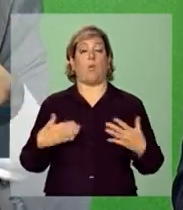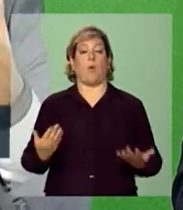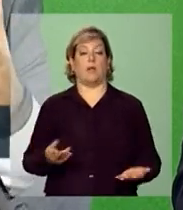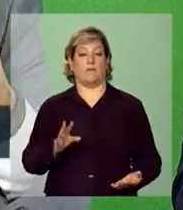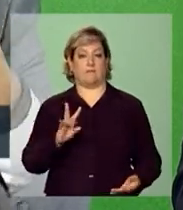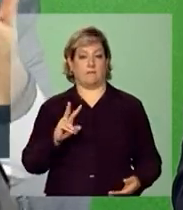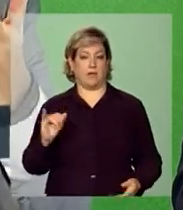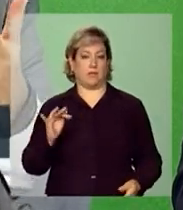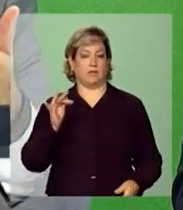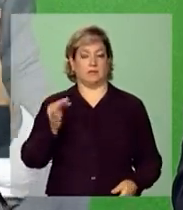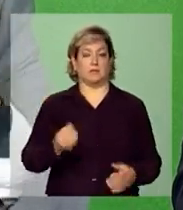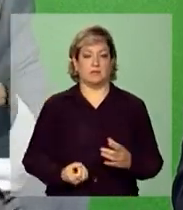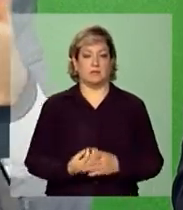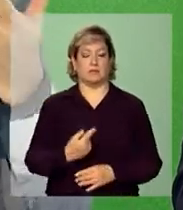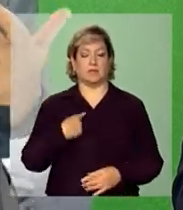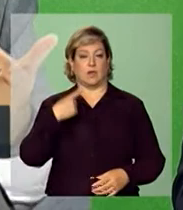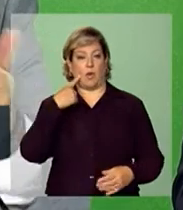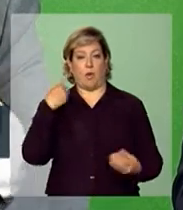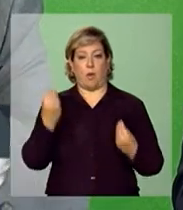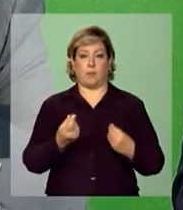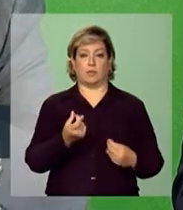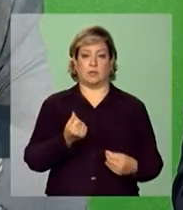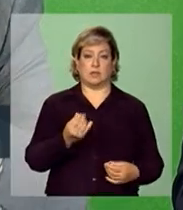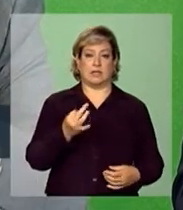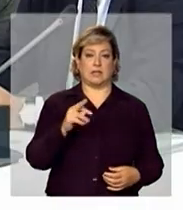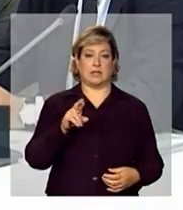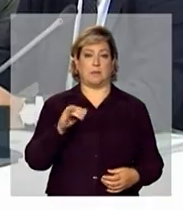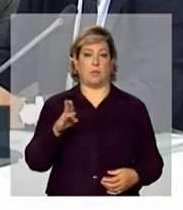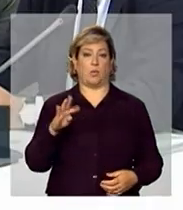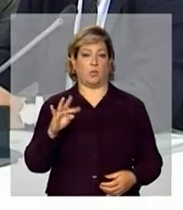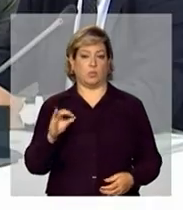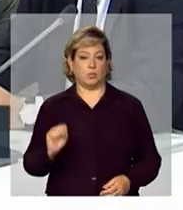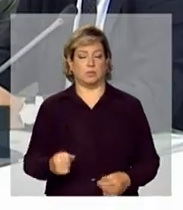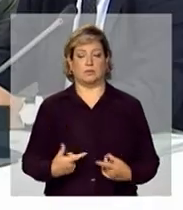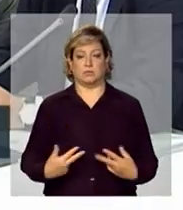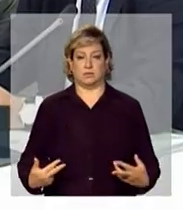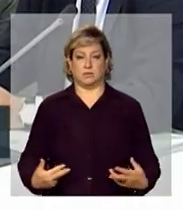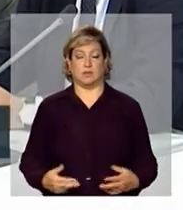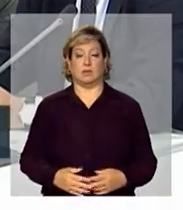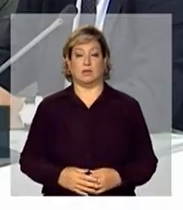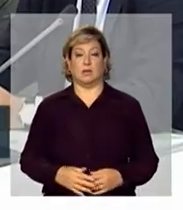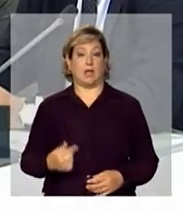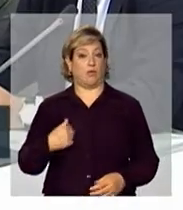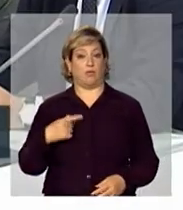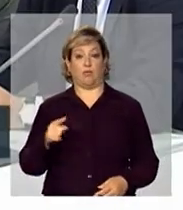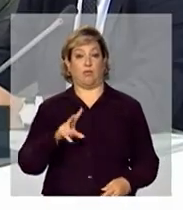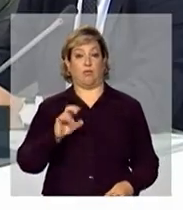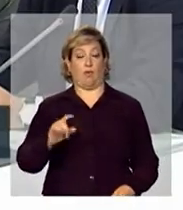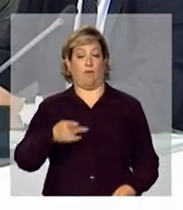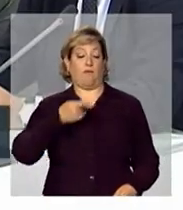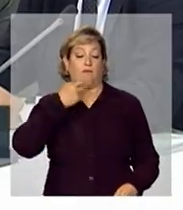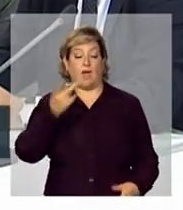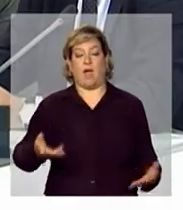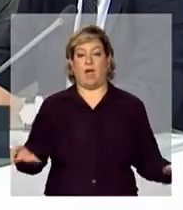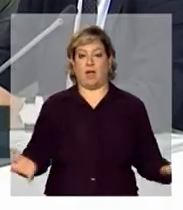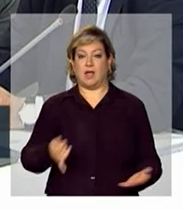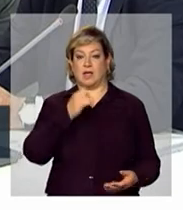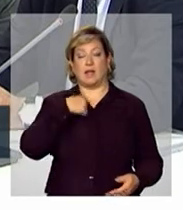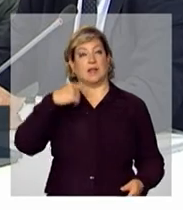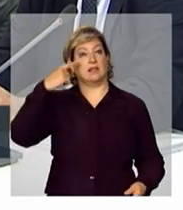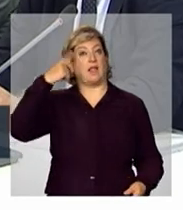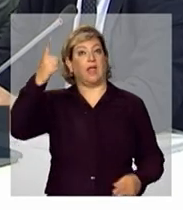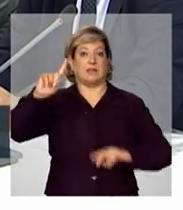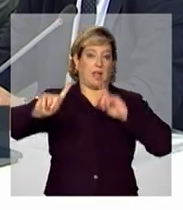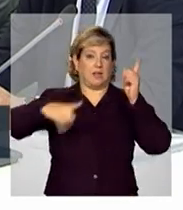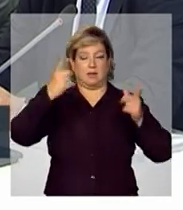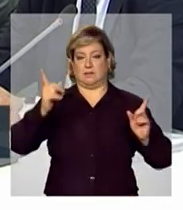pelas próprias consequências econômicas tributárias que isto revela então eu não vou ousar dar exemplos da minha cabeça para